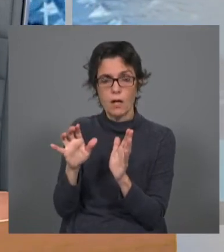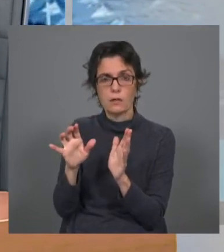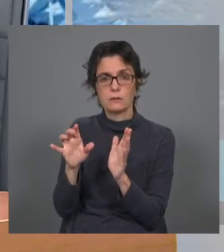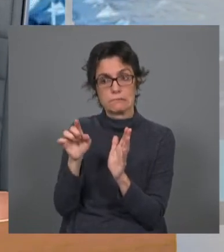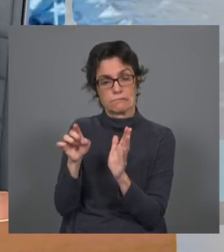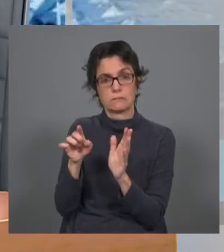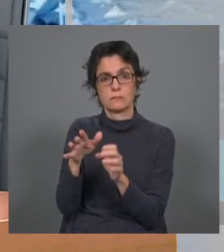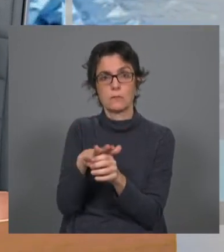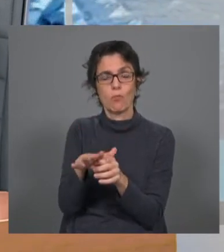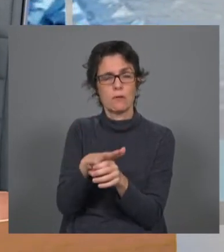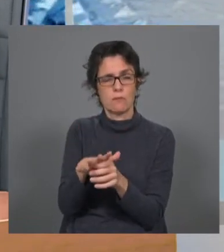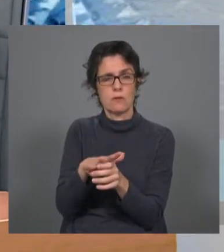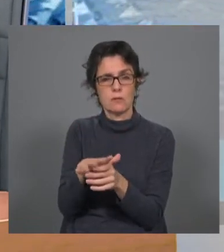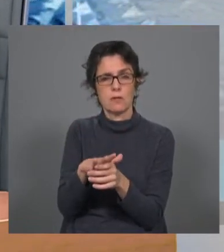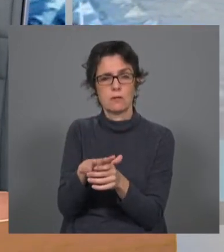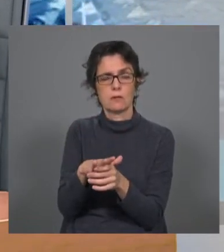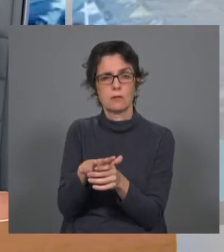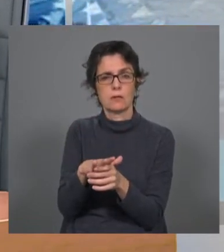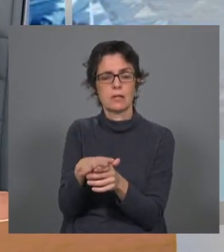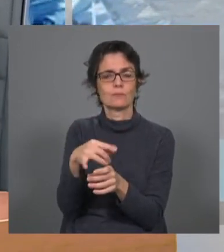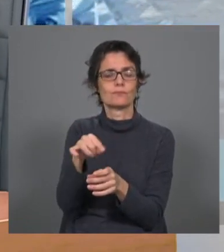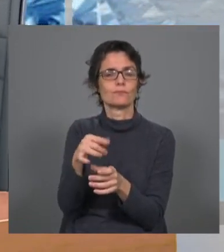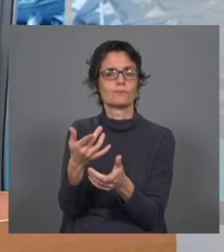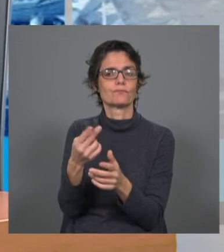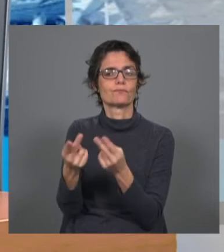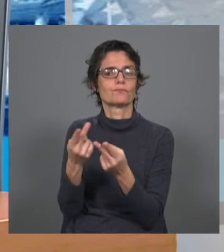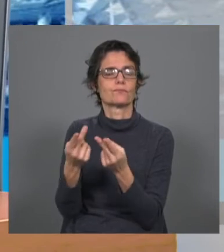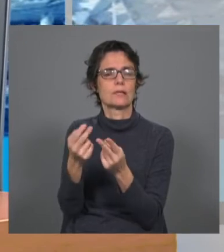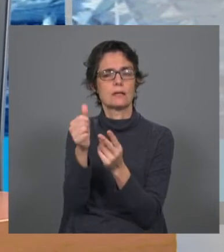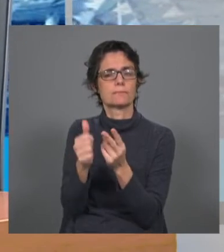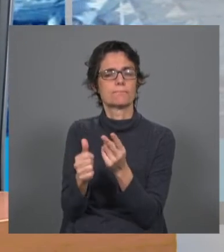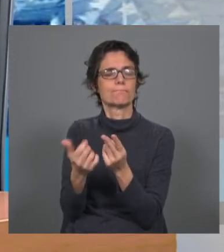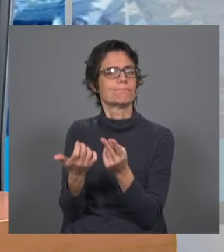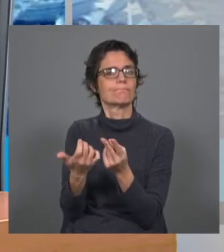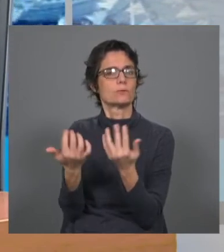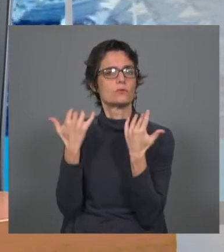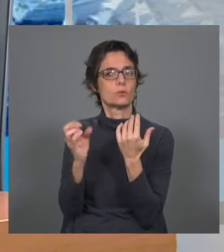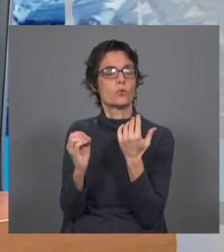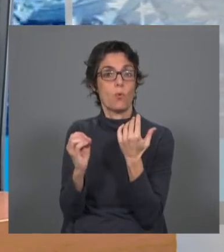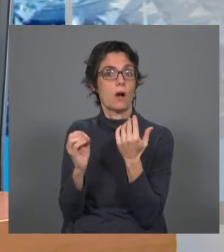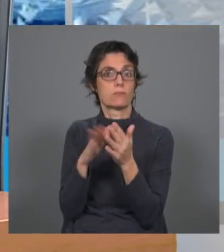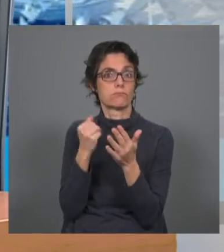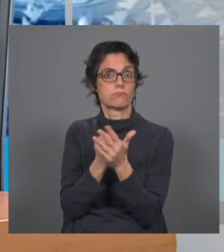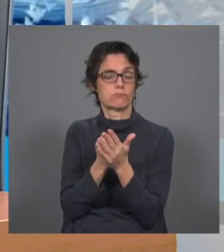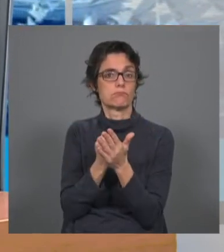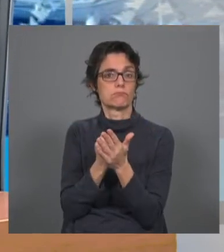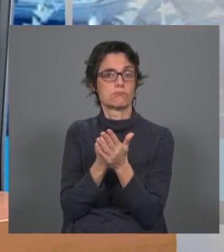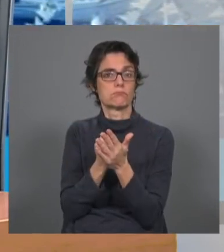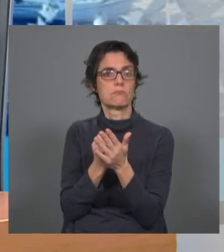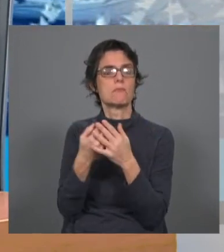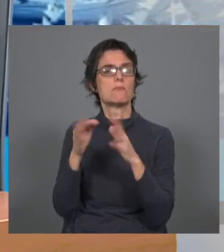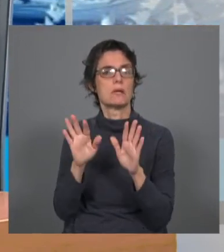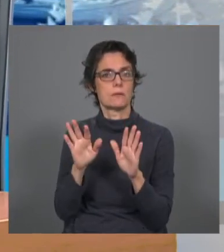que também não podemos avaliar por completo porque não temos os dados todos, mas aquilo que ao